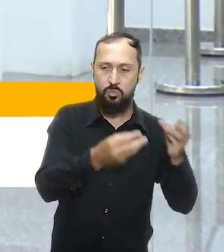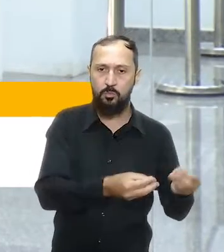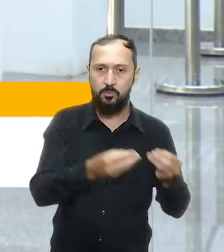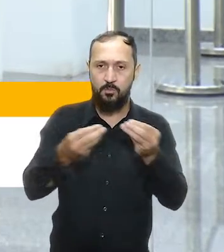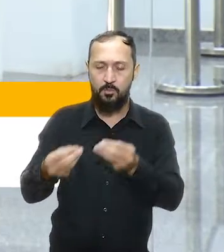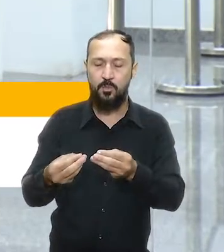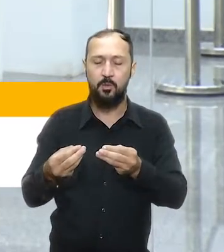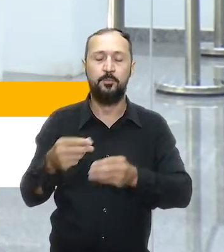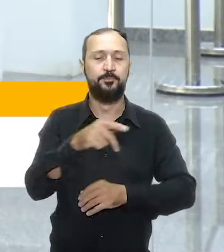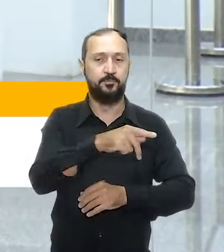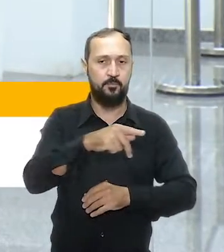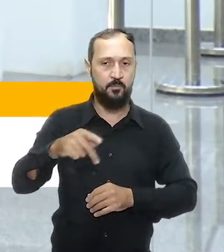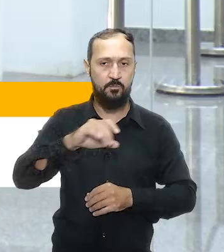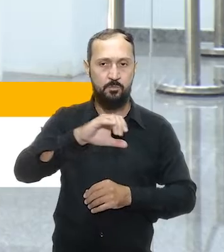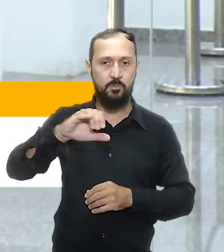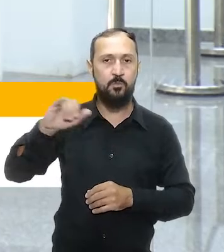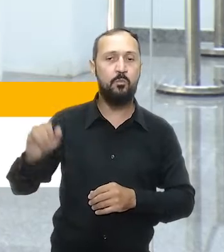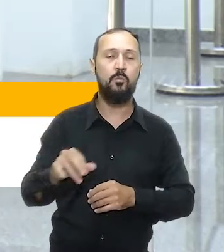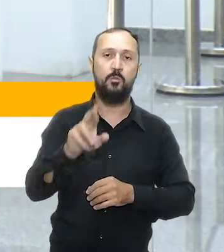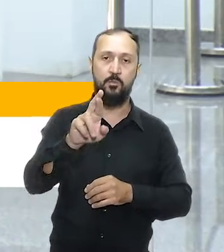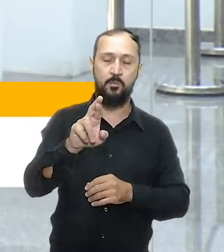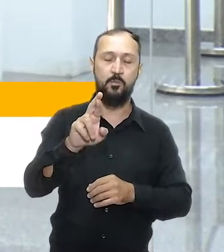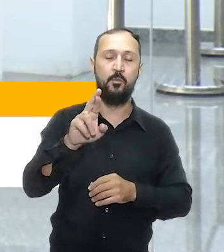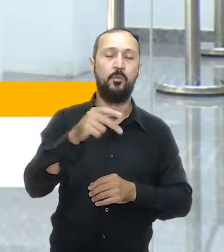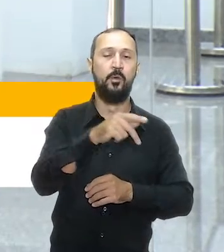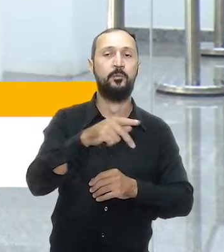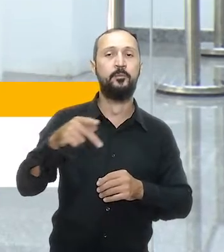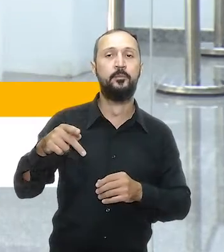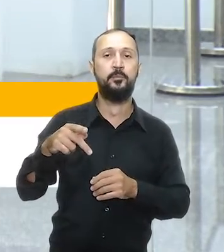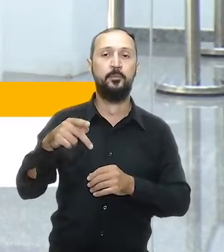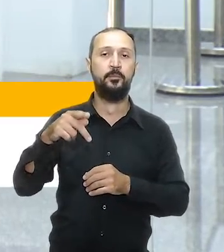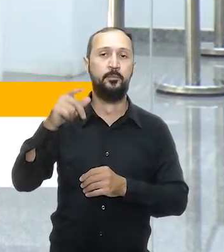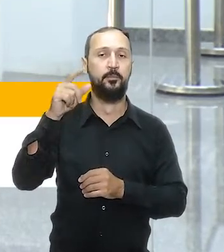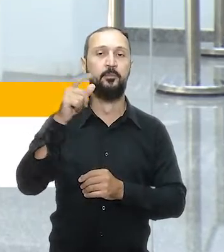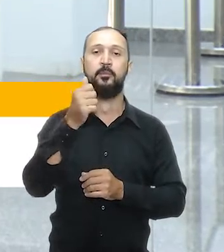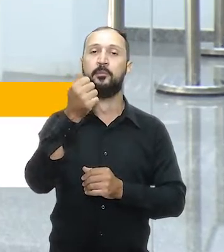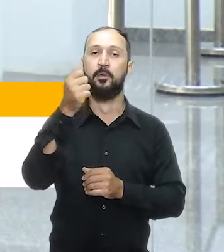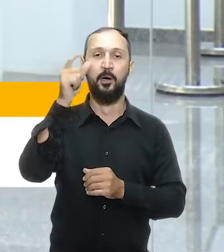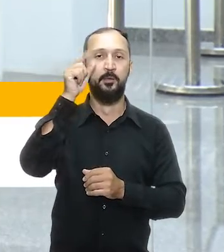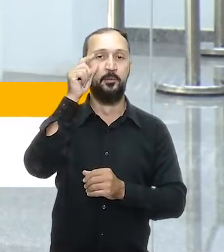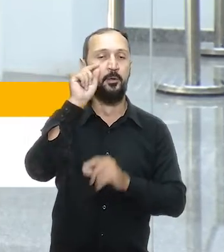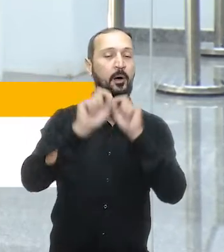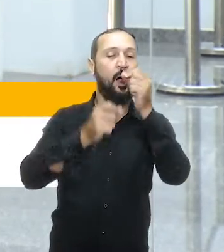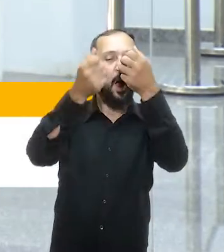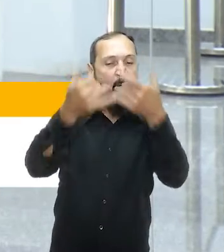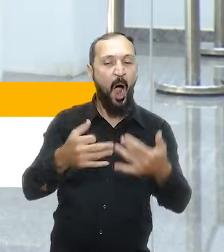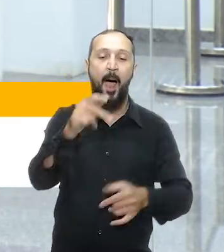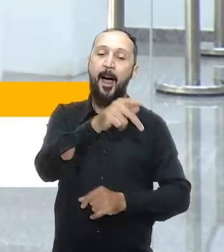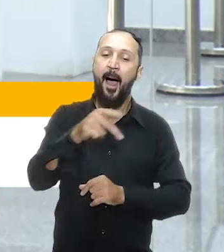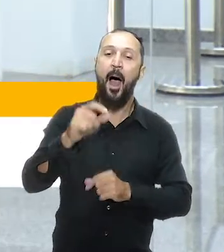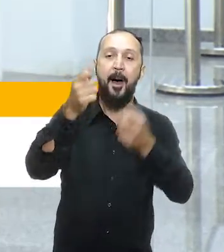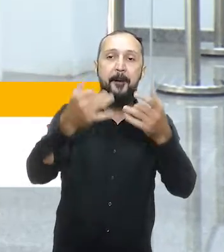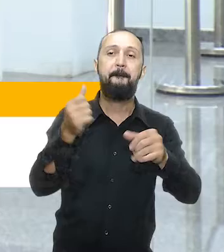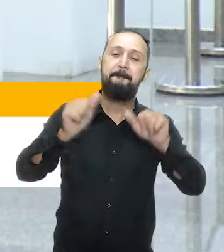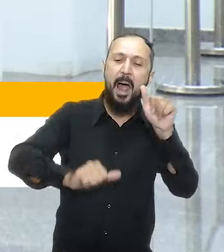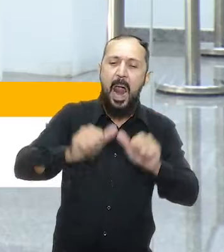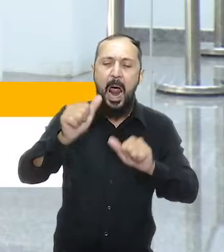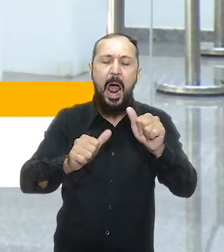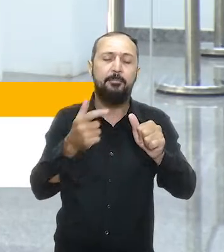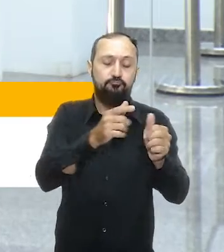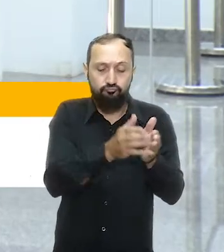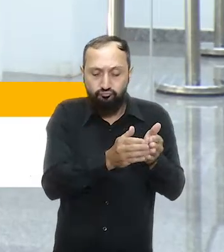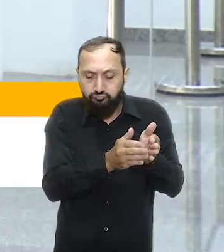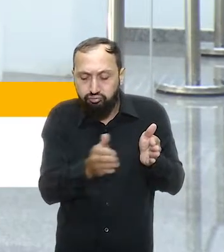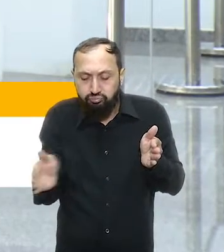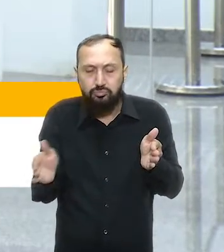das matérias, o presidente da CCJR, deputado Gerson Claro, do PP, fez um balanço dos trabalhos